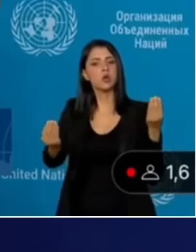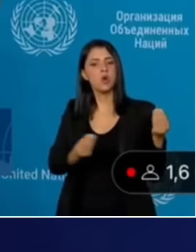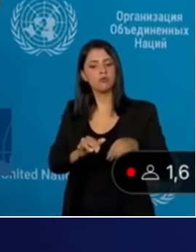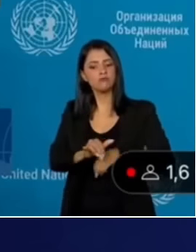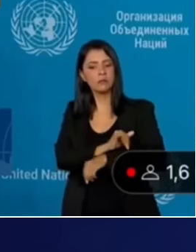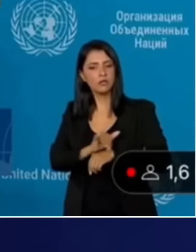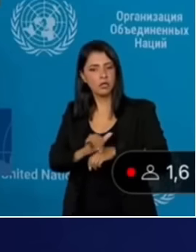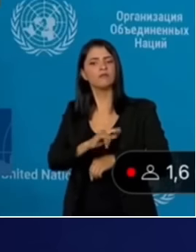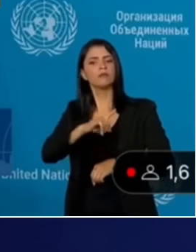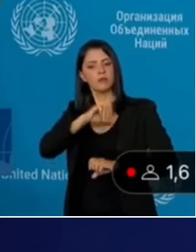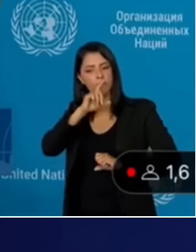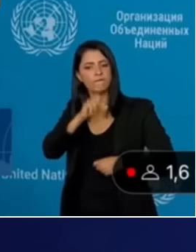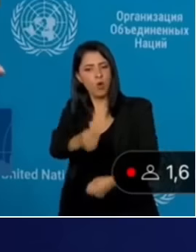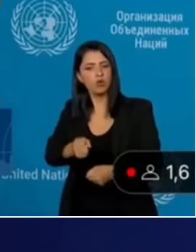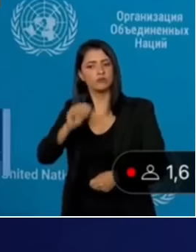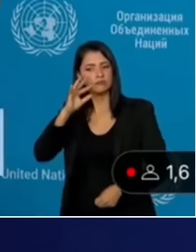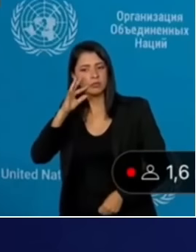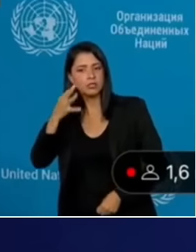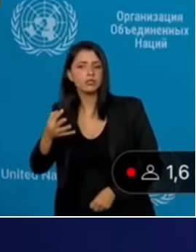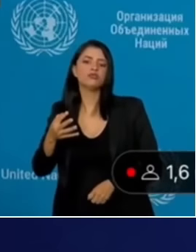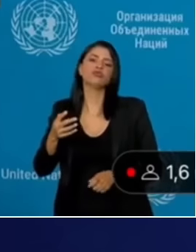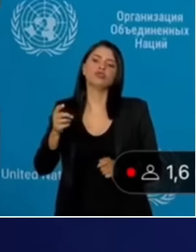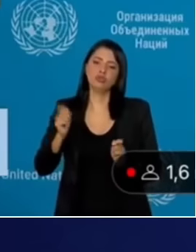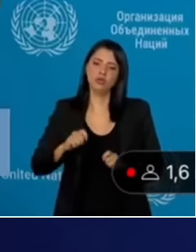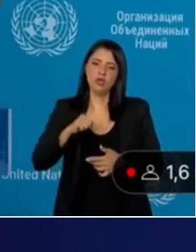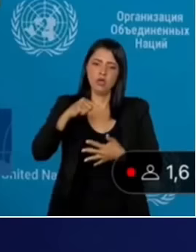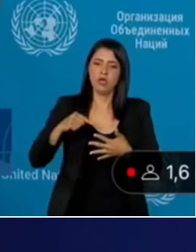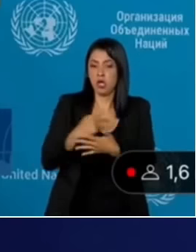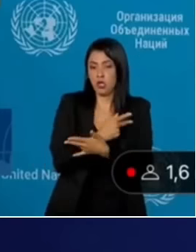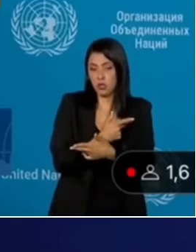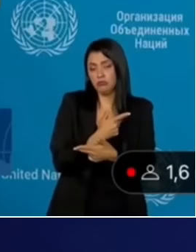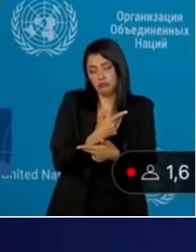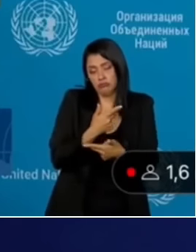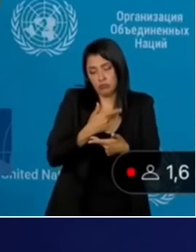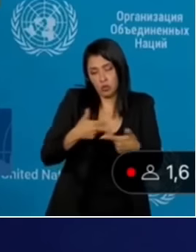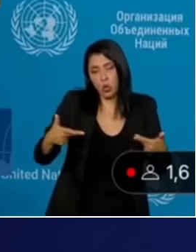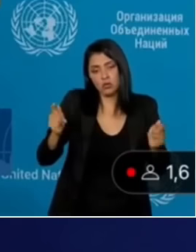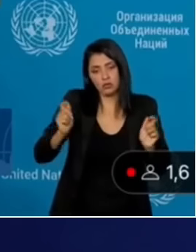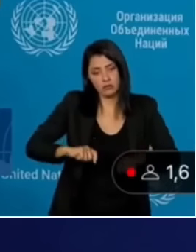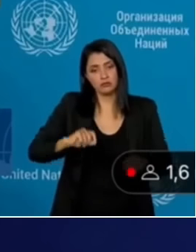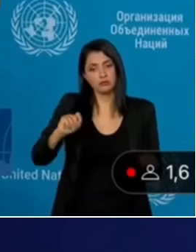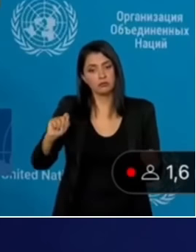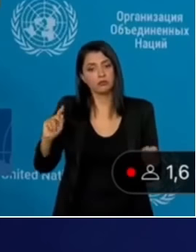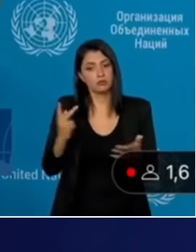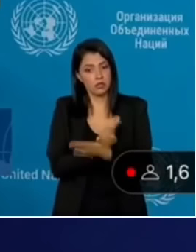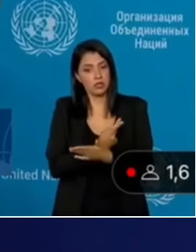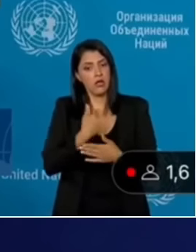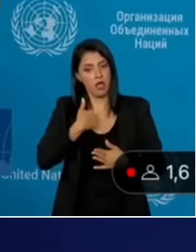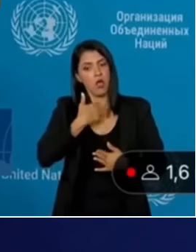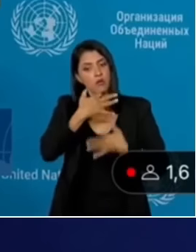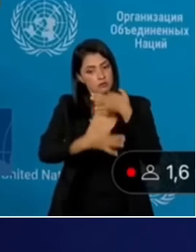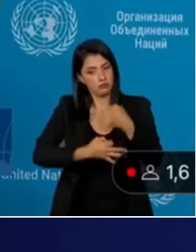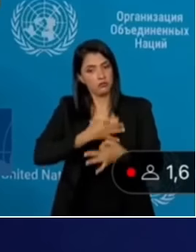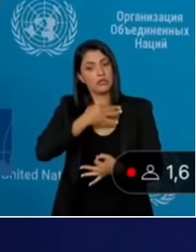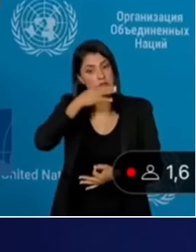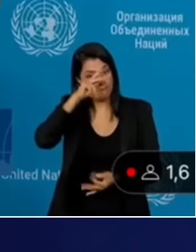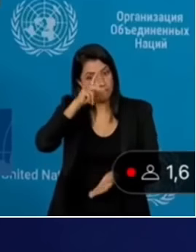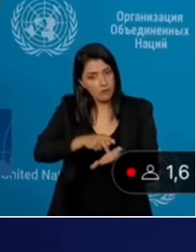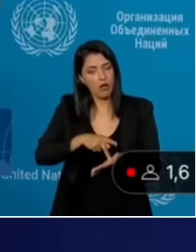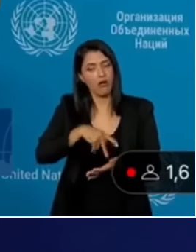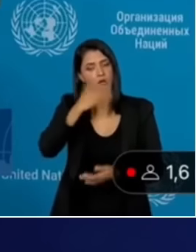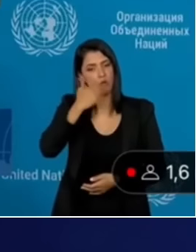tem a força para tomar decisão e as coisas acontecerem eu sinceramente acho que os